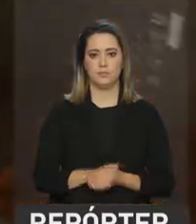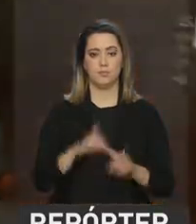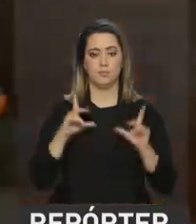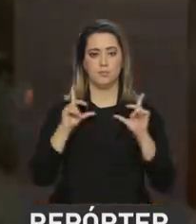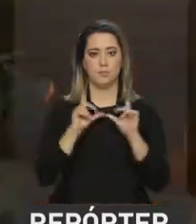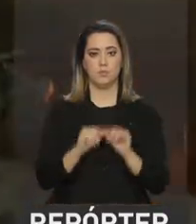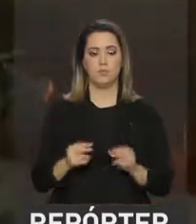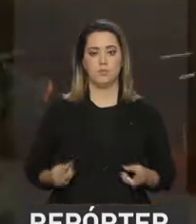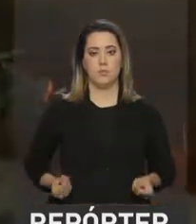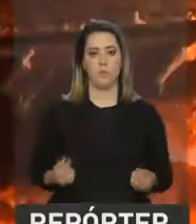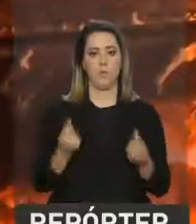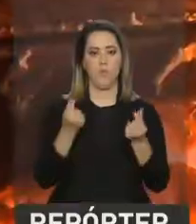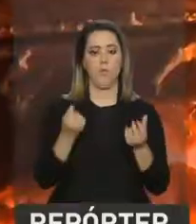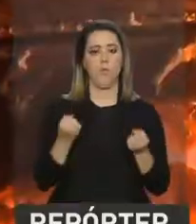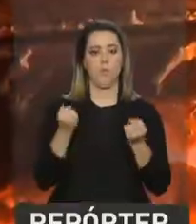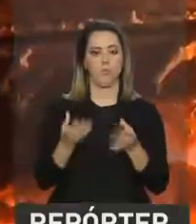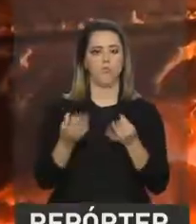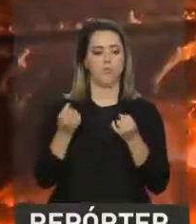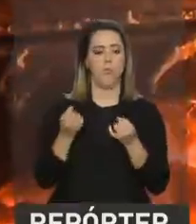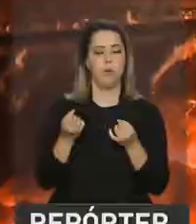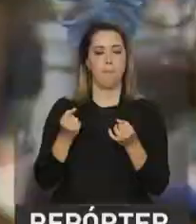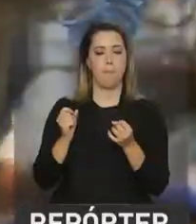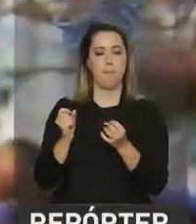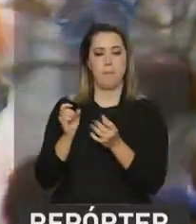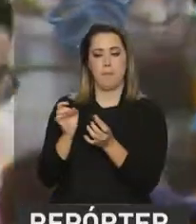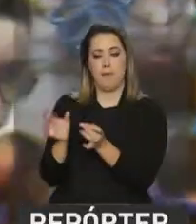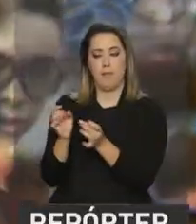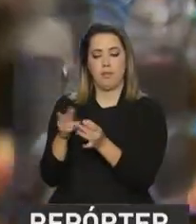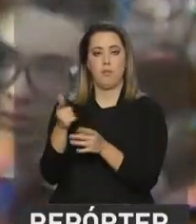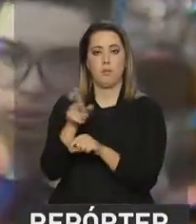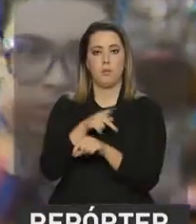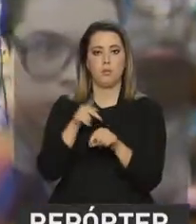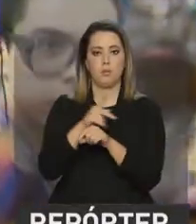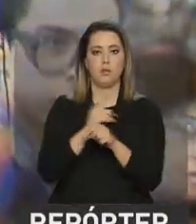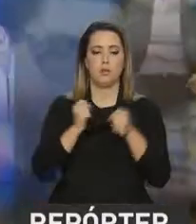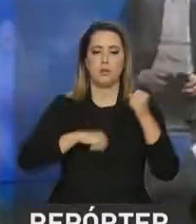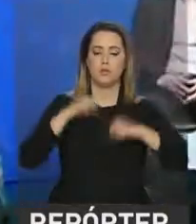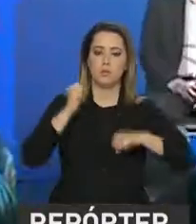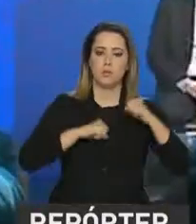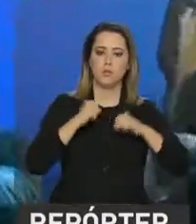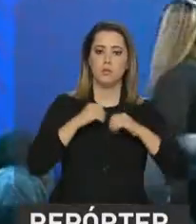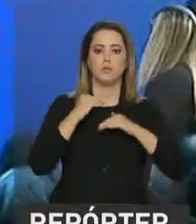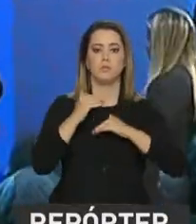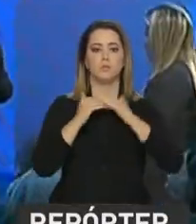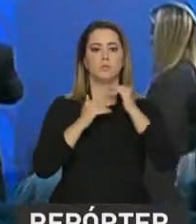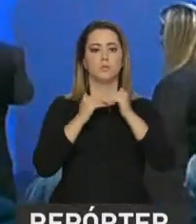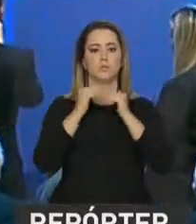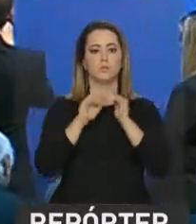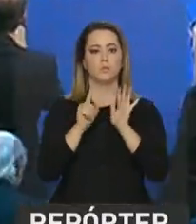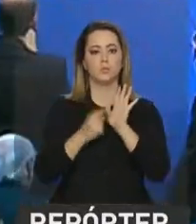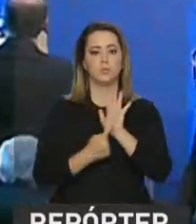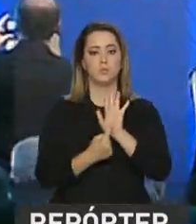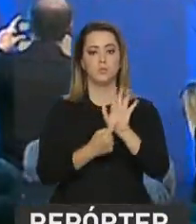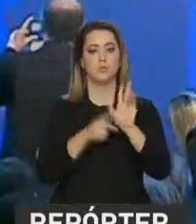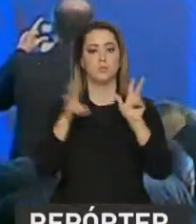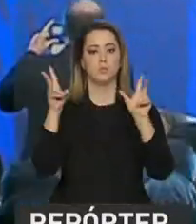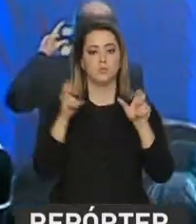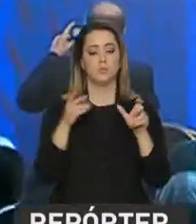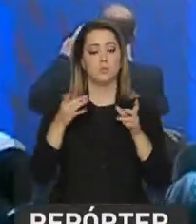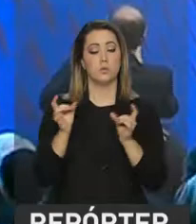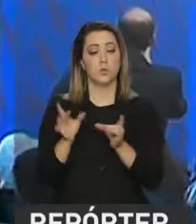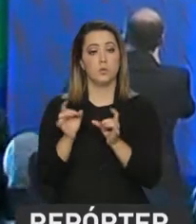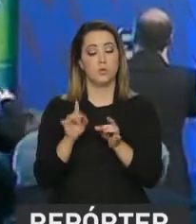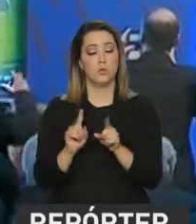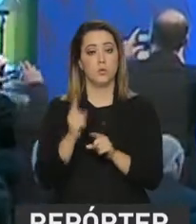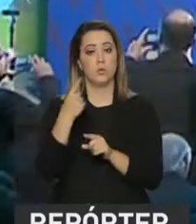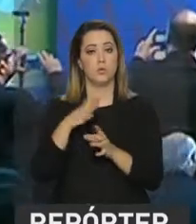Reduzir custos para exportar, reindustrializar e crescer. Este foi o tema de mais um Encontro Nacional de Comércio Exterior,